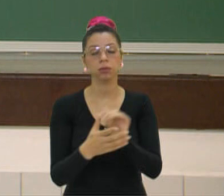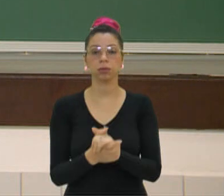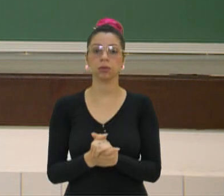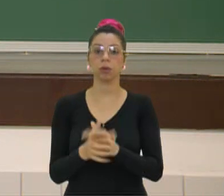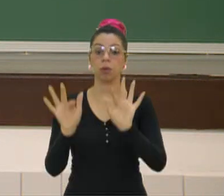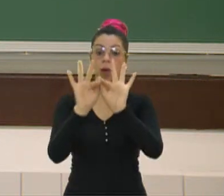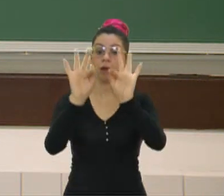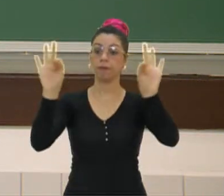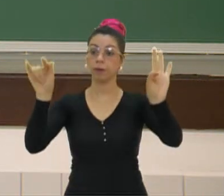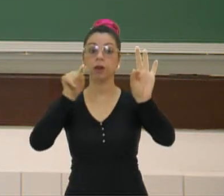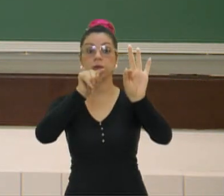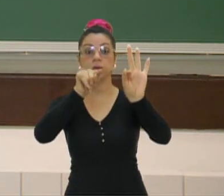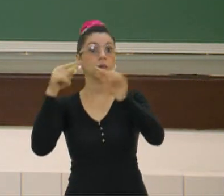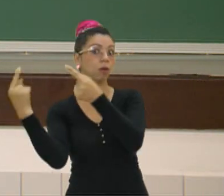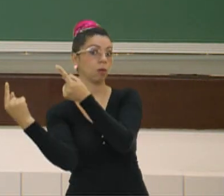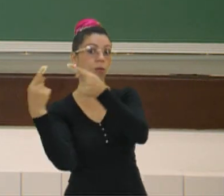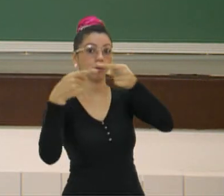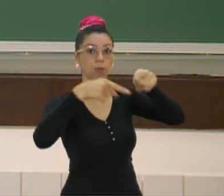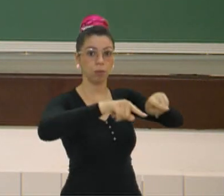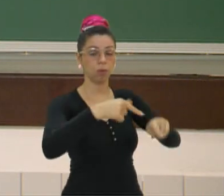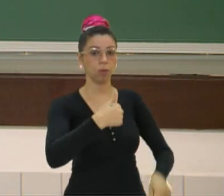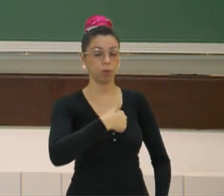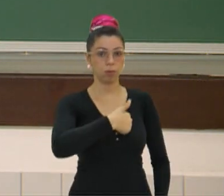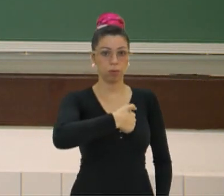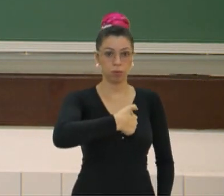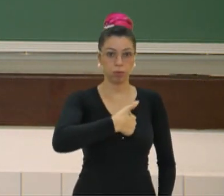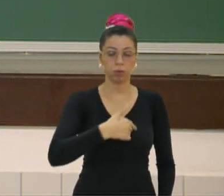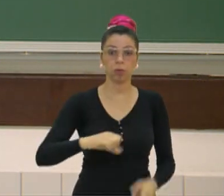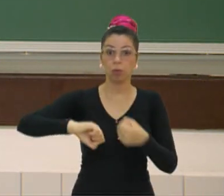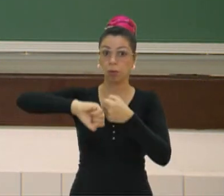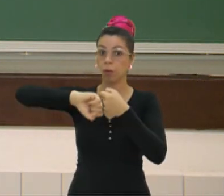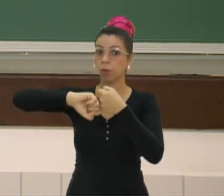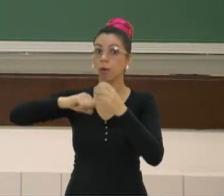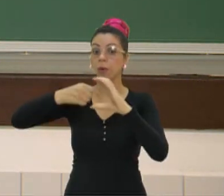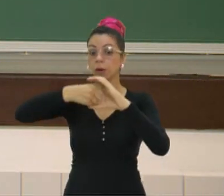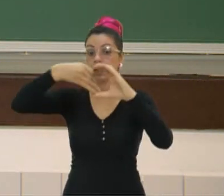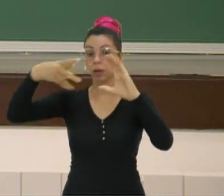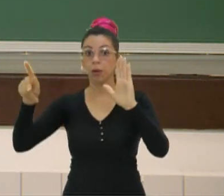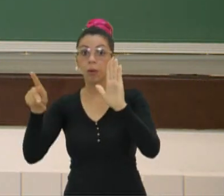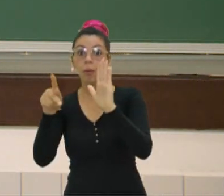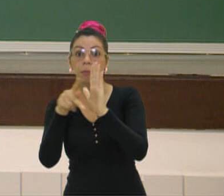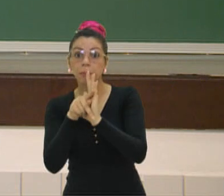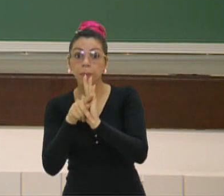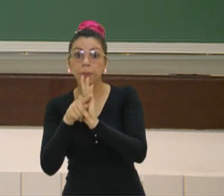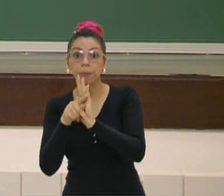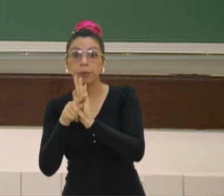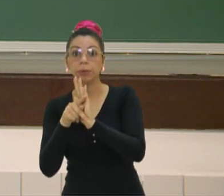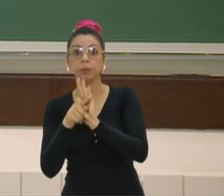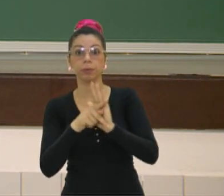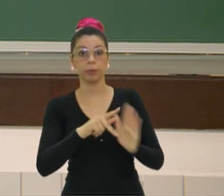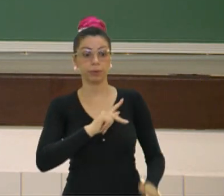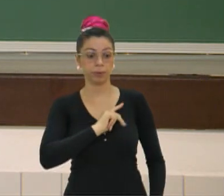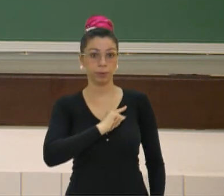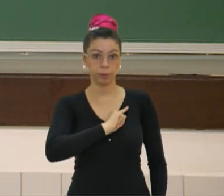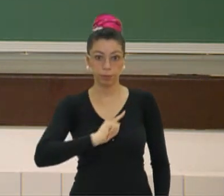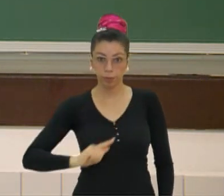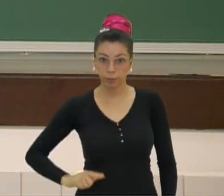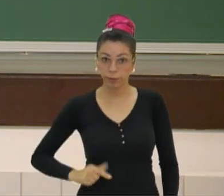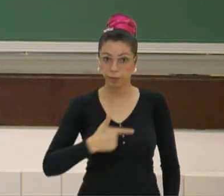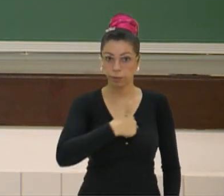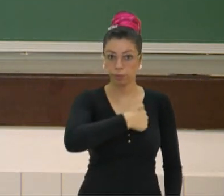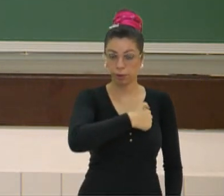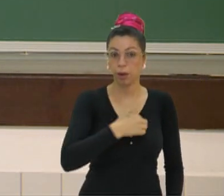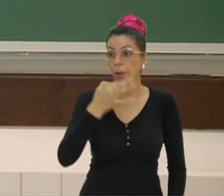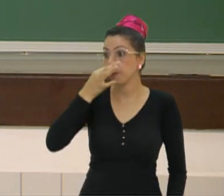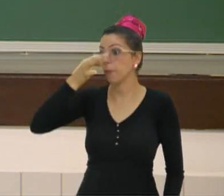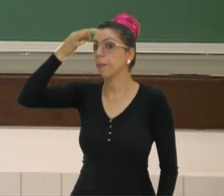quer que você se lembre. Tá? Não é uma caracterização do governo do Vargas, é a opinião do jornalista Lacerda, que, como o professor já disse,